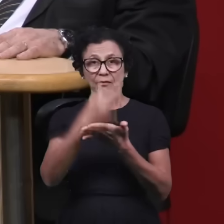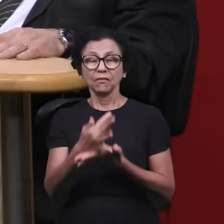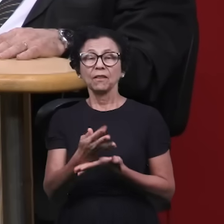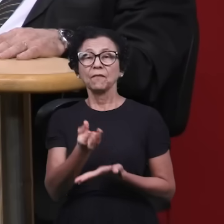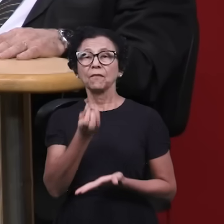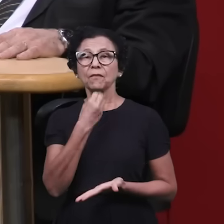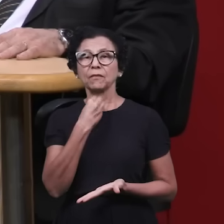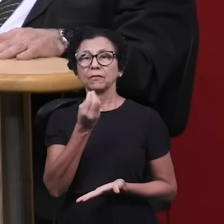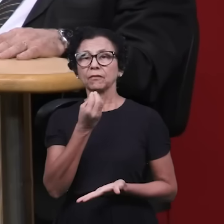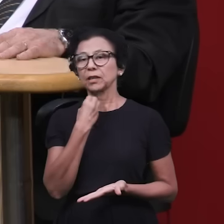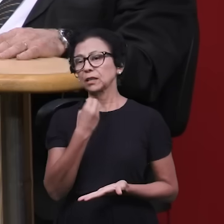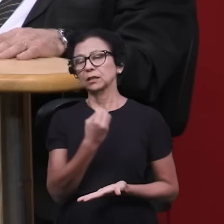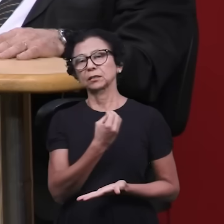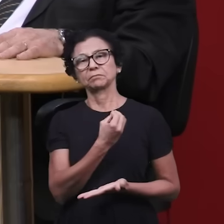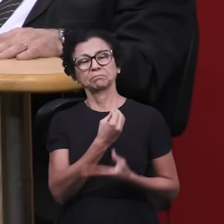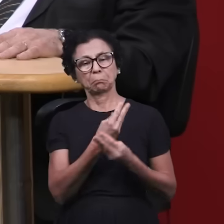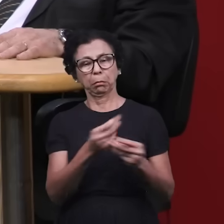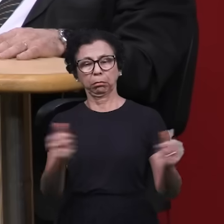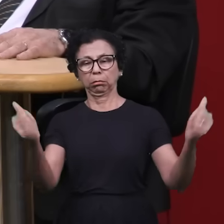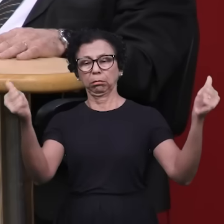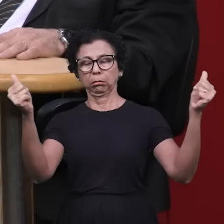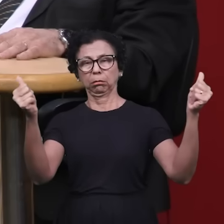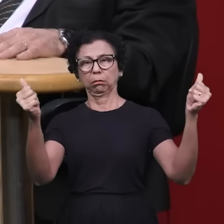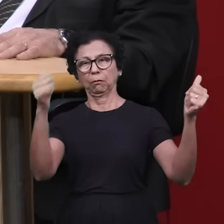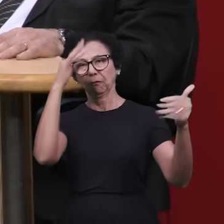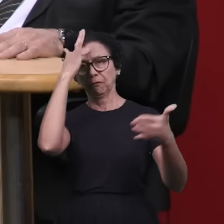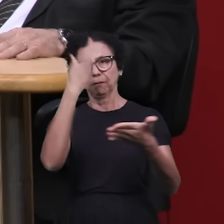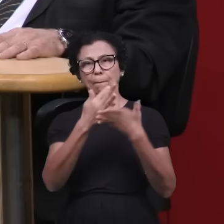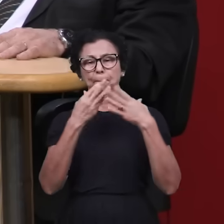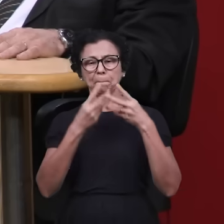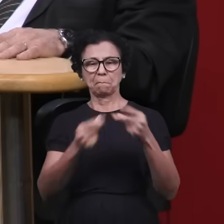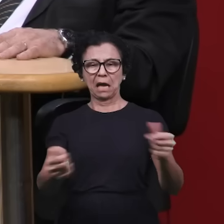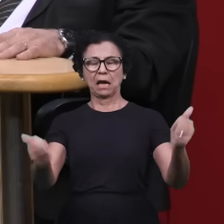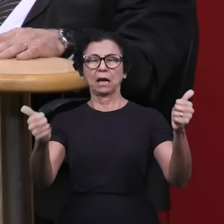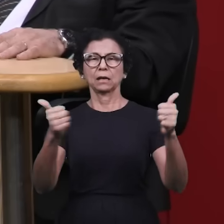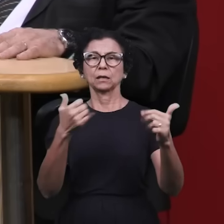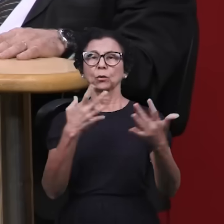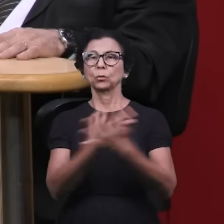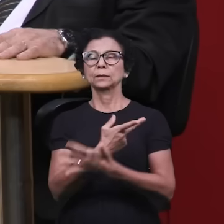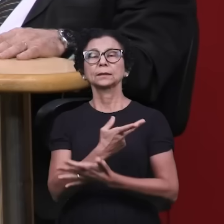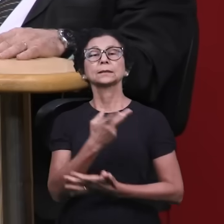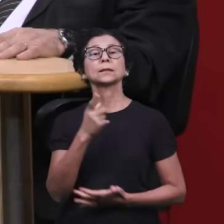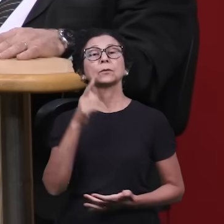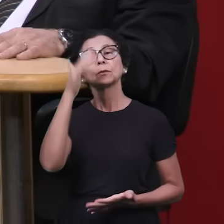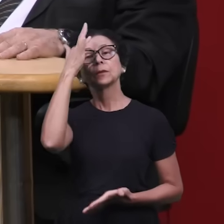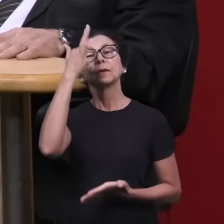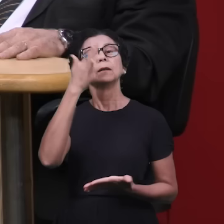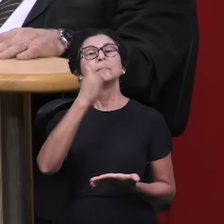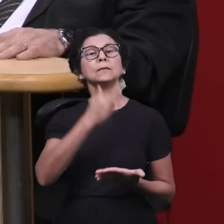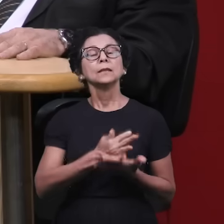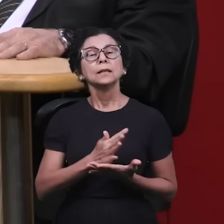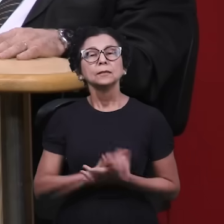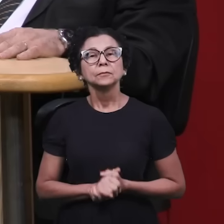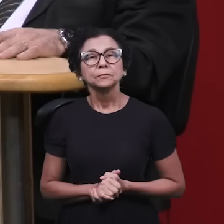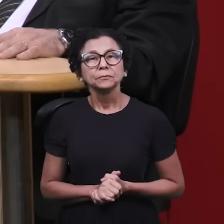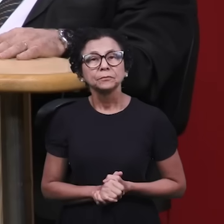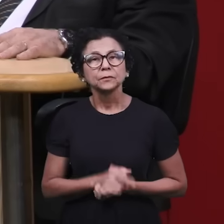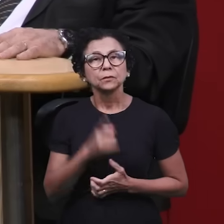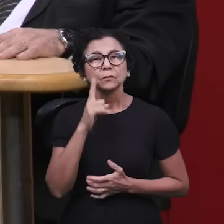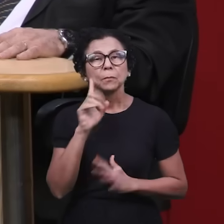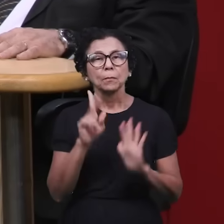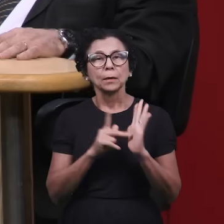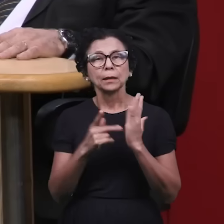mais nada em ninguém, não havia mais fé. Então havia o quê? O que aconteceu com a fé? Nós vemos lá na parábola do grão